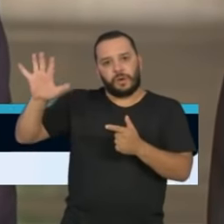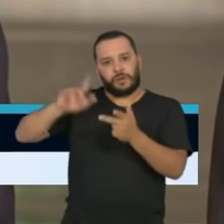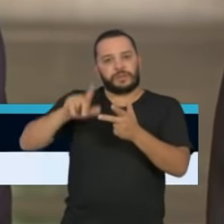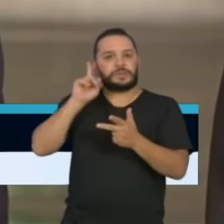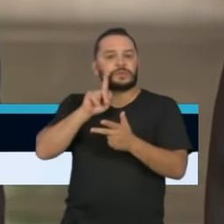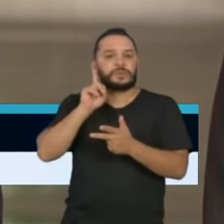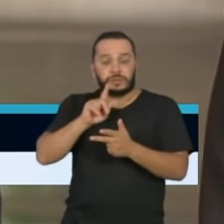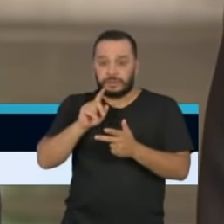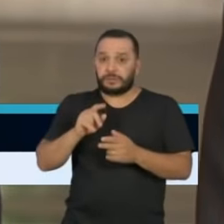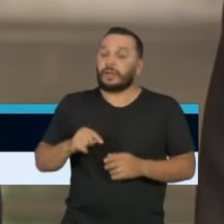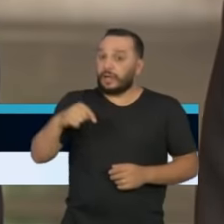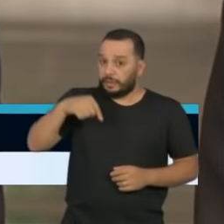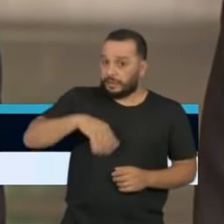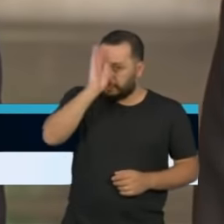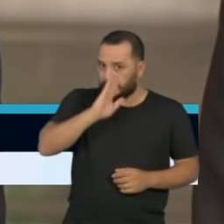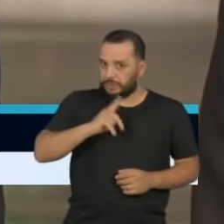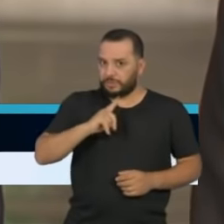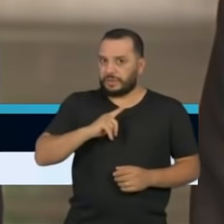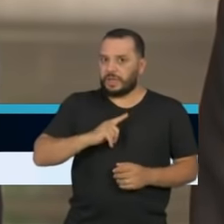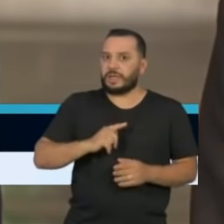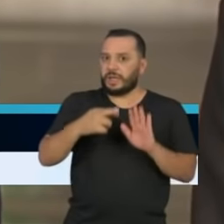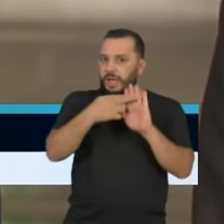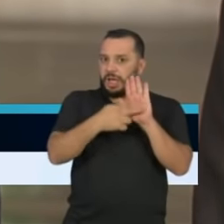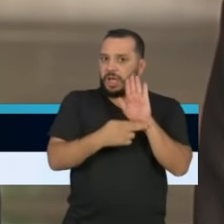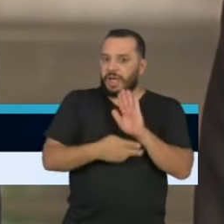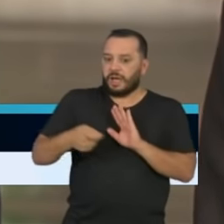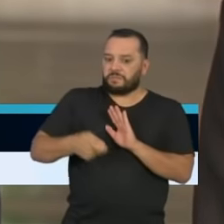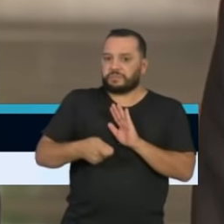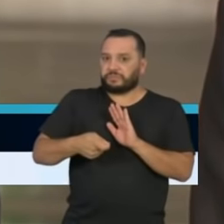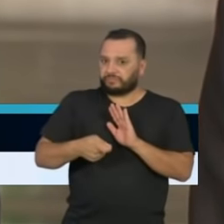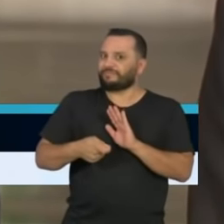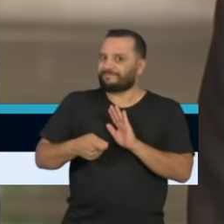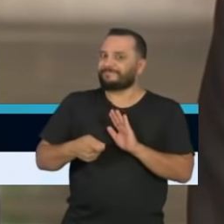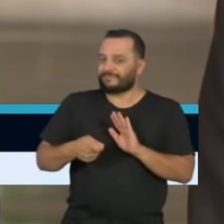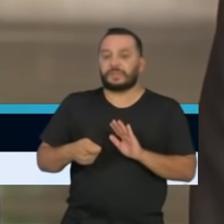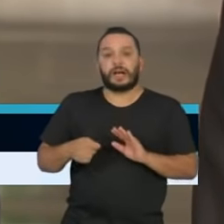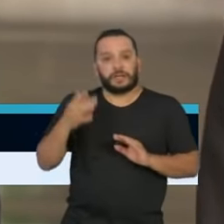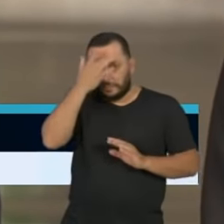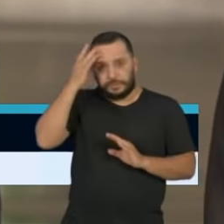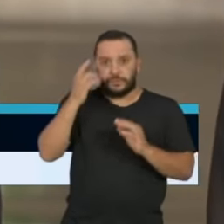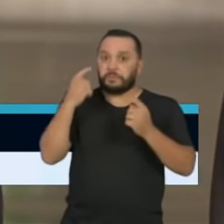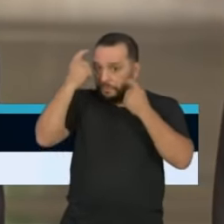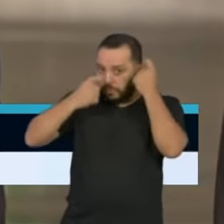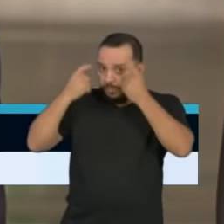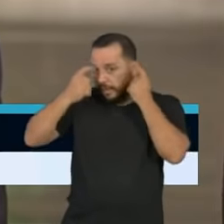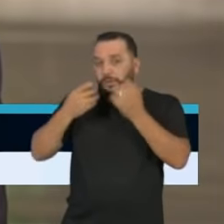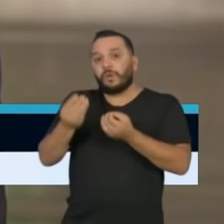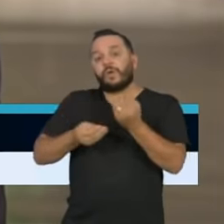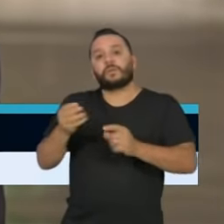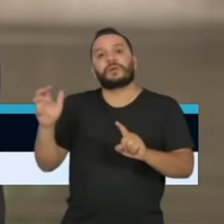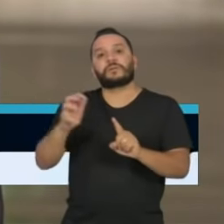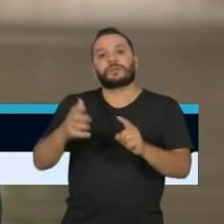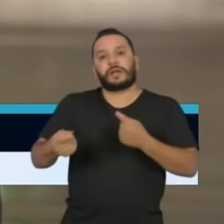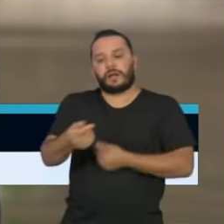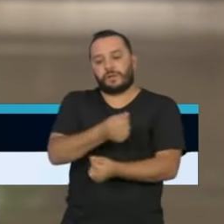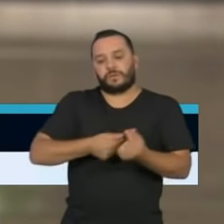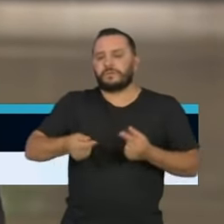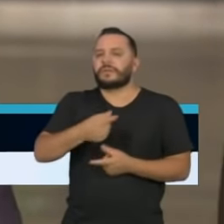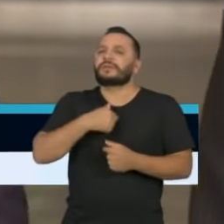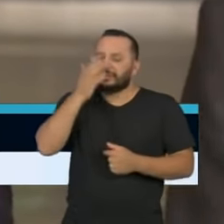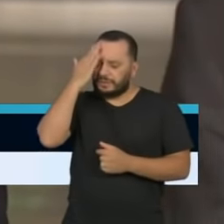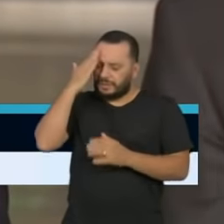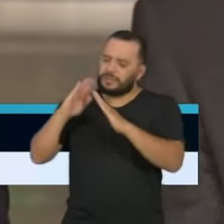aumento das medidas restritivas. E muita gente está preocupada, principalmente como isso também afeta a economia, além dessa questão das